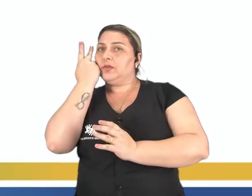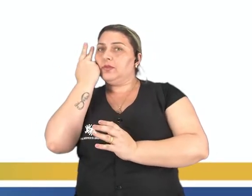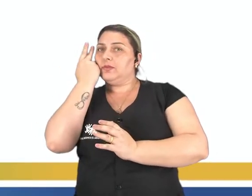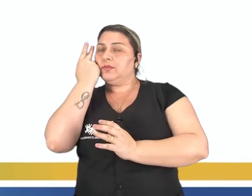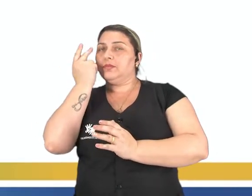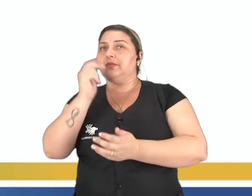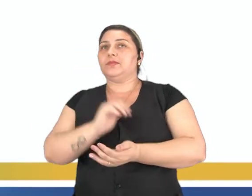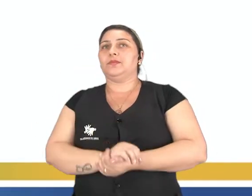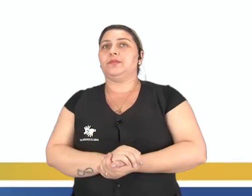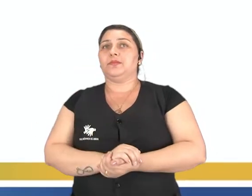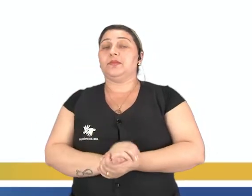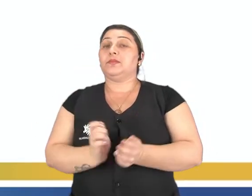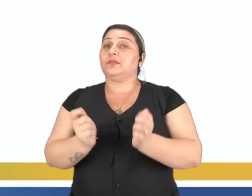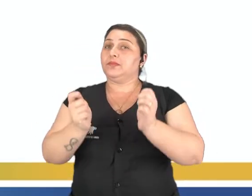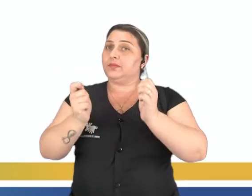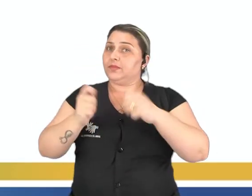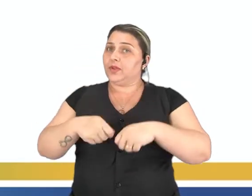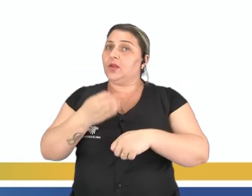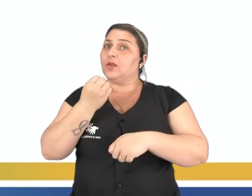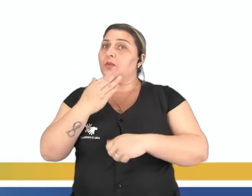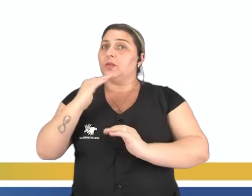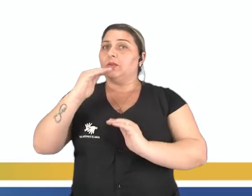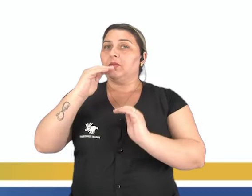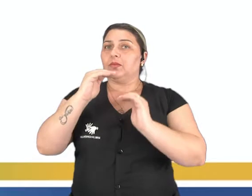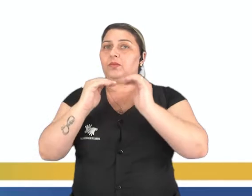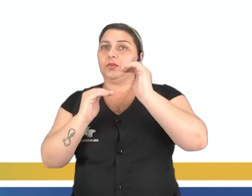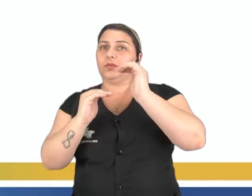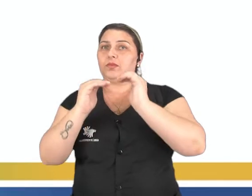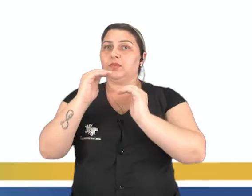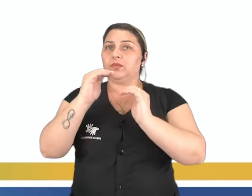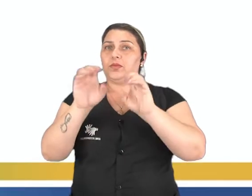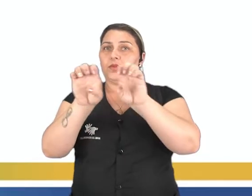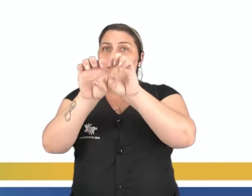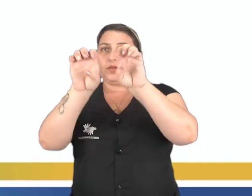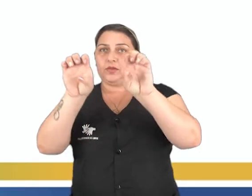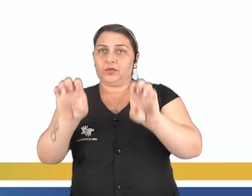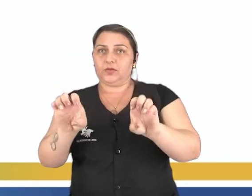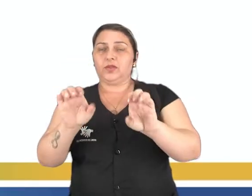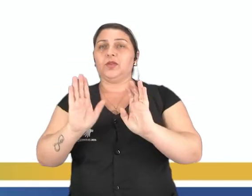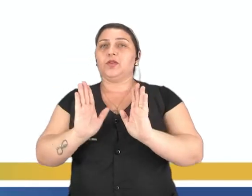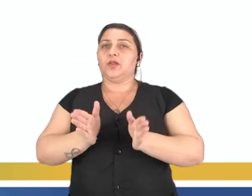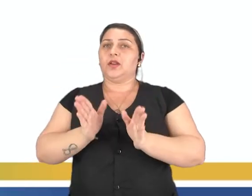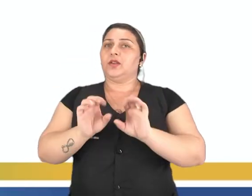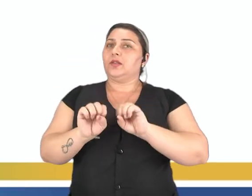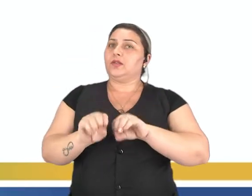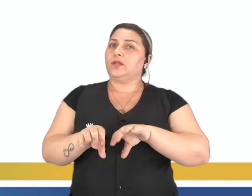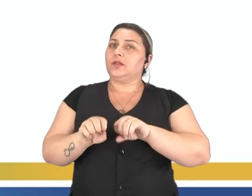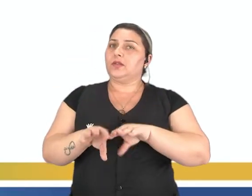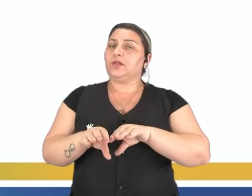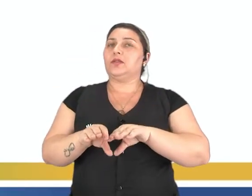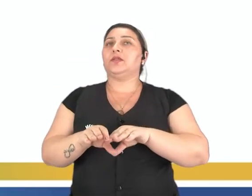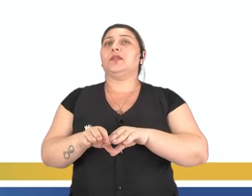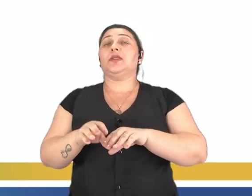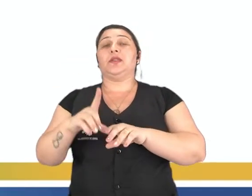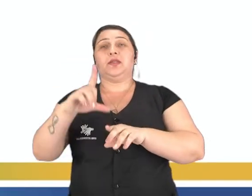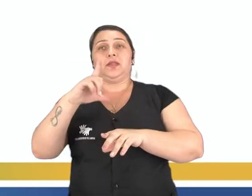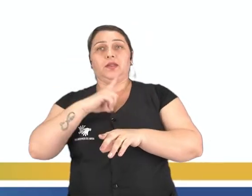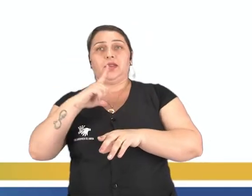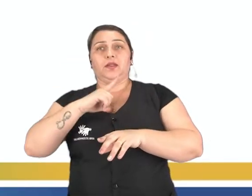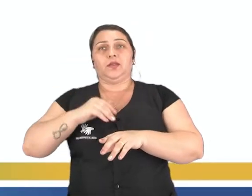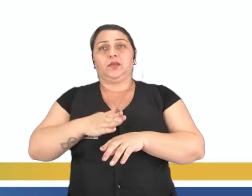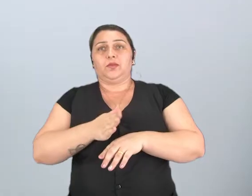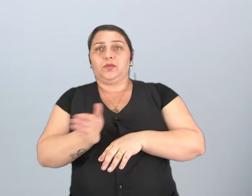né? Que permitem o bom equilíbrio entre as estruturas. Como eu acabei de falar para vocês, né? Nós temos as